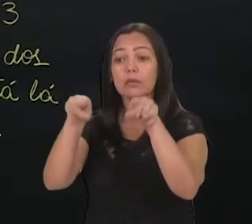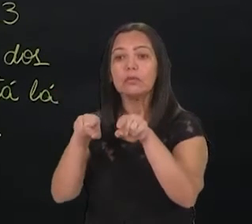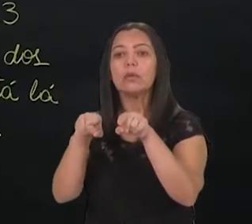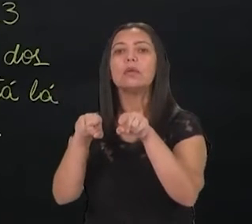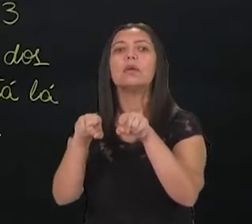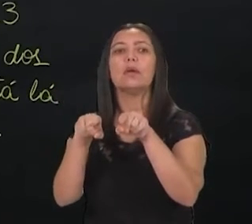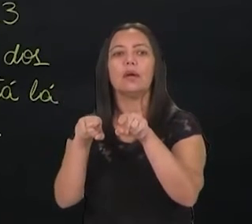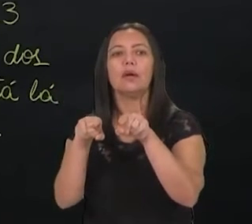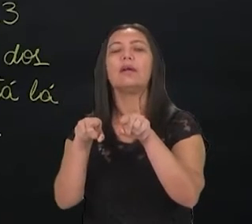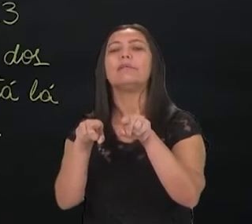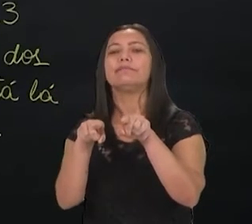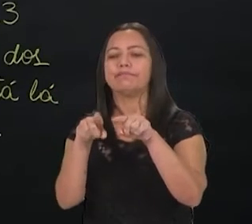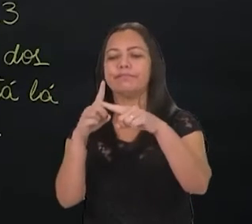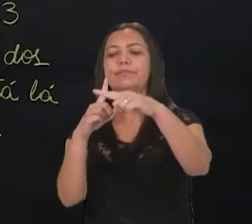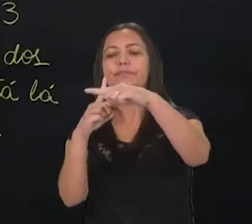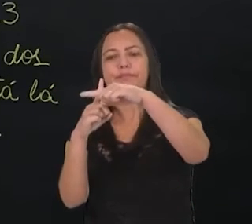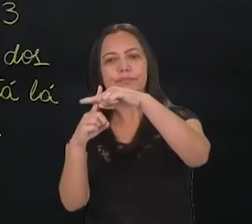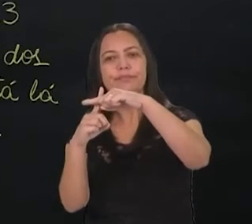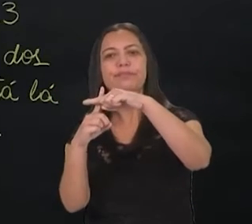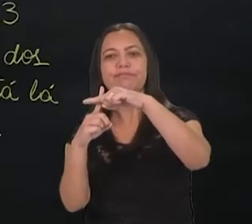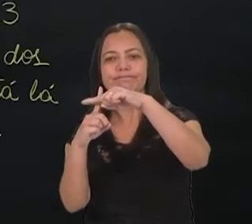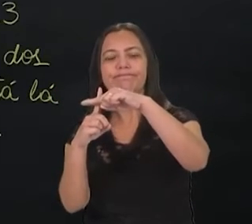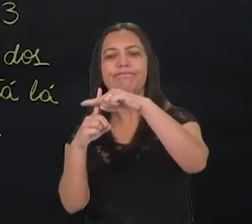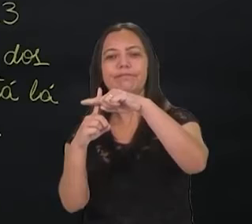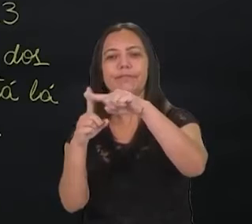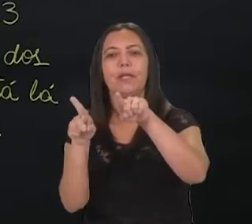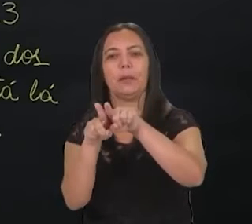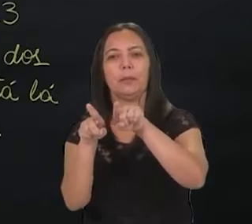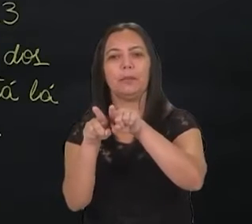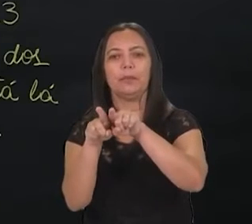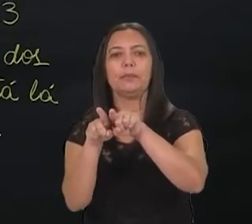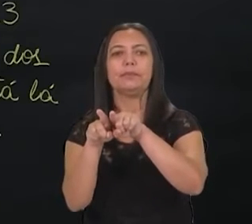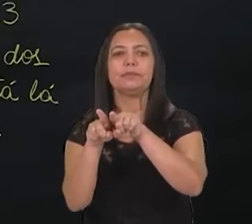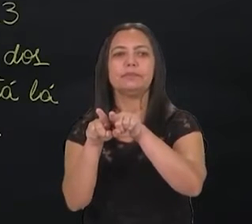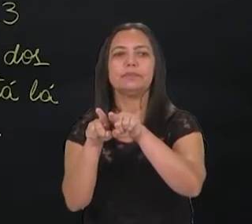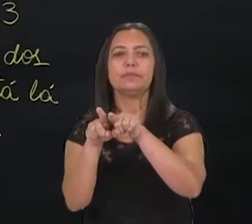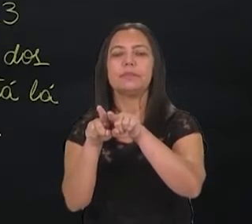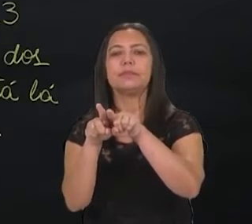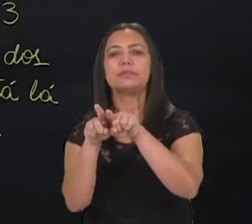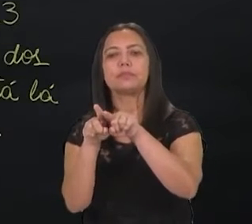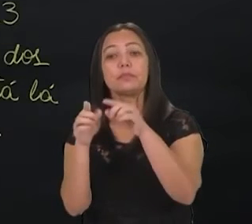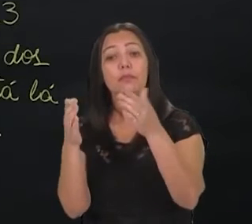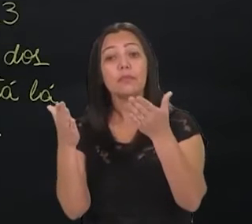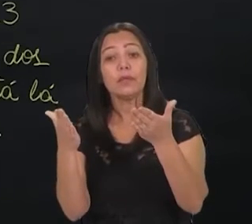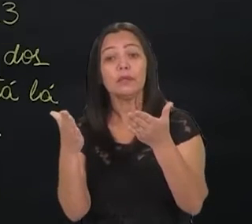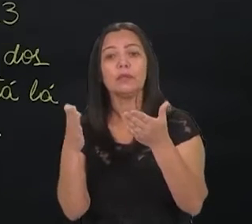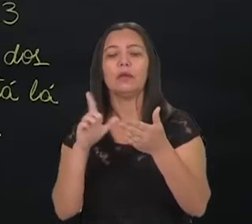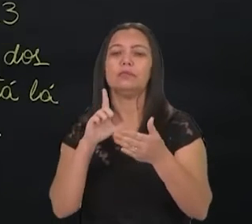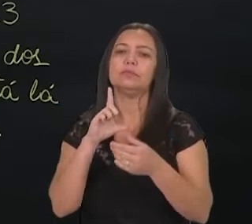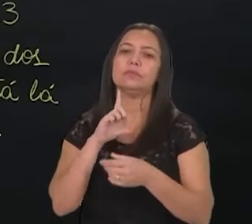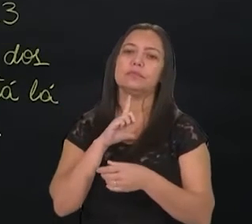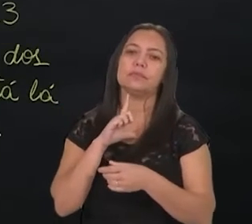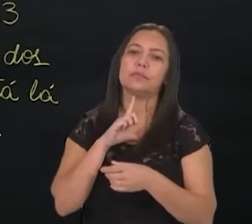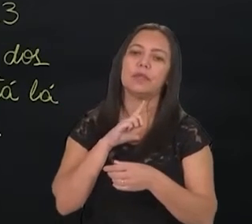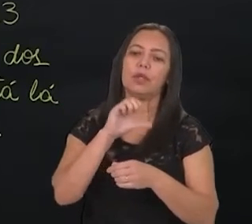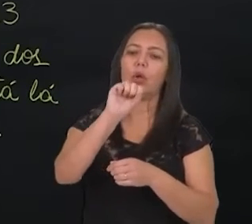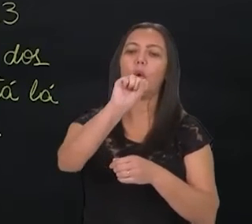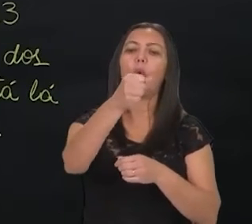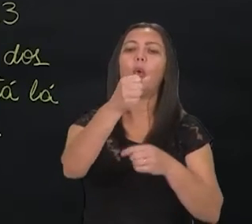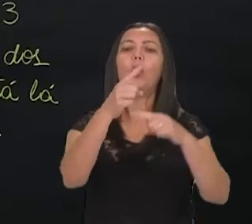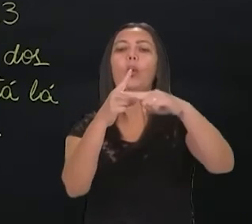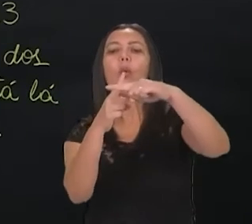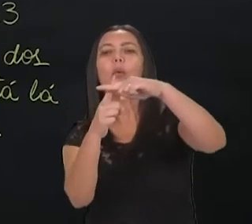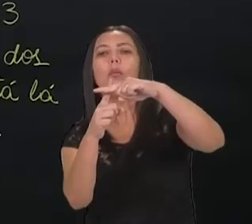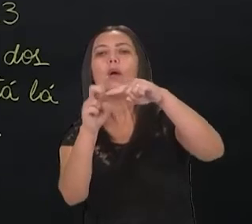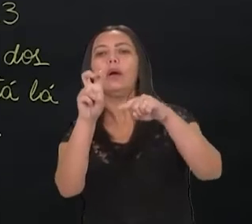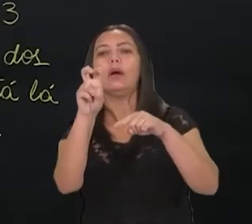parêntese também se repete, ó. Por isso que aqui ele é mais 5. Logo então, pessoal, nós temos 8